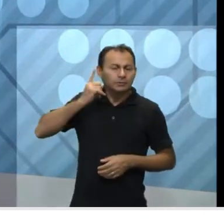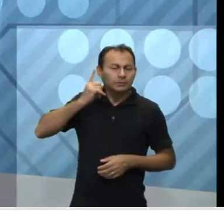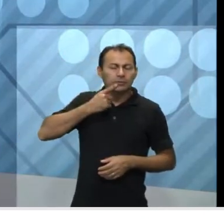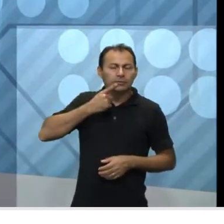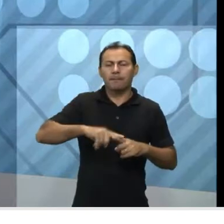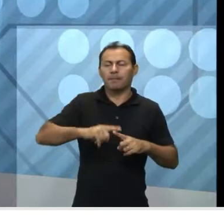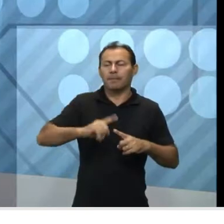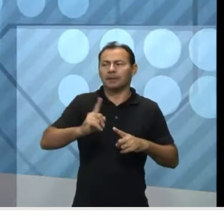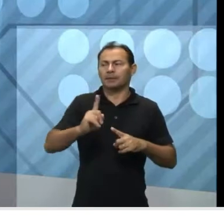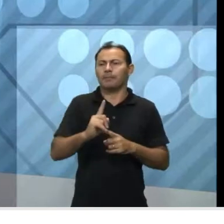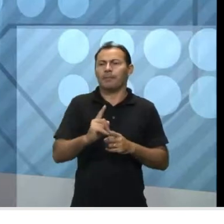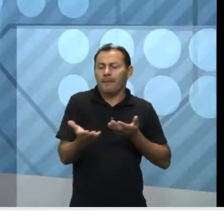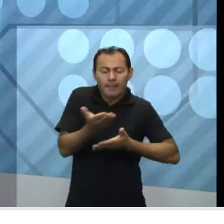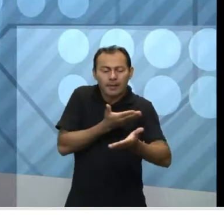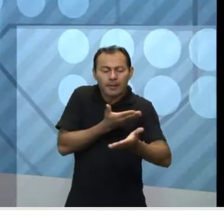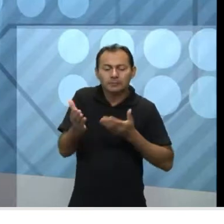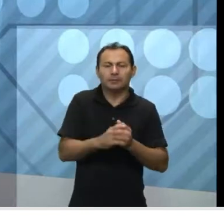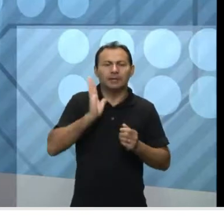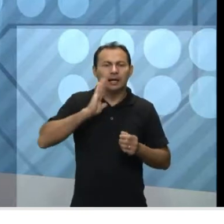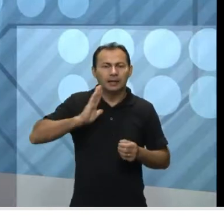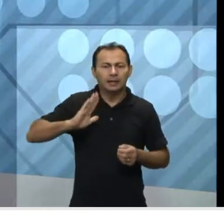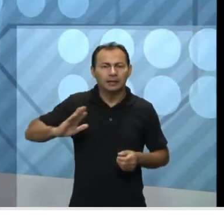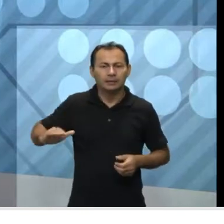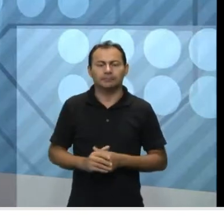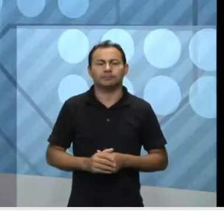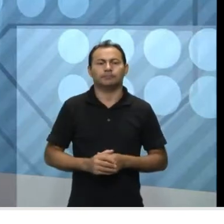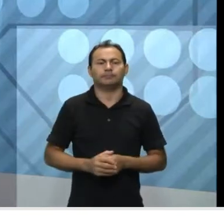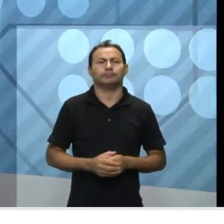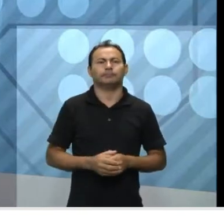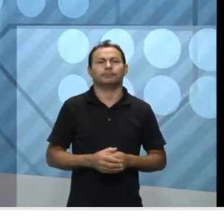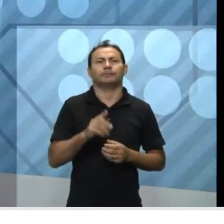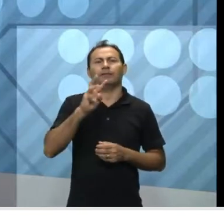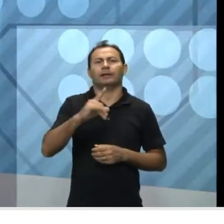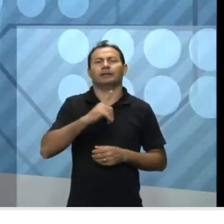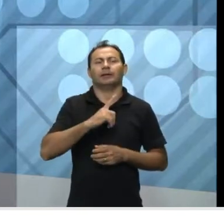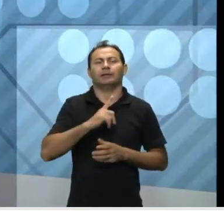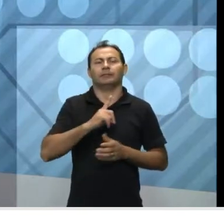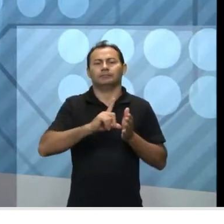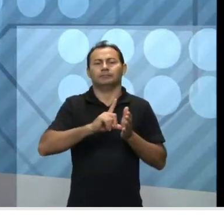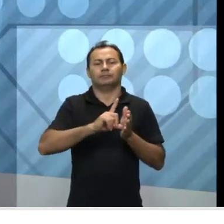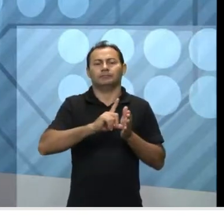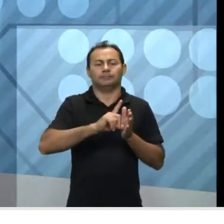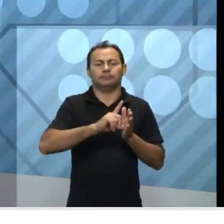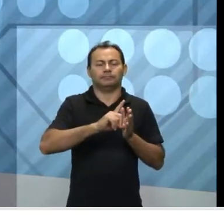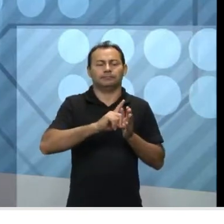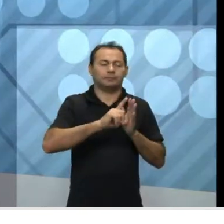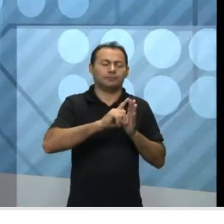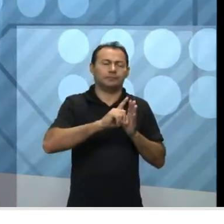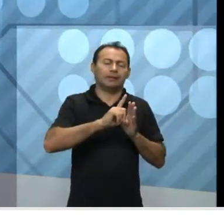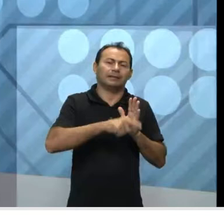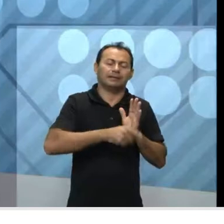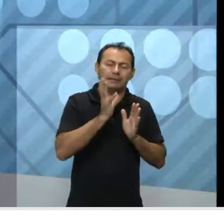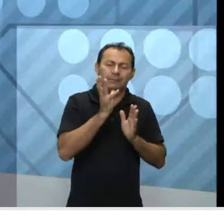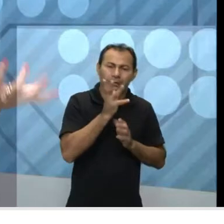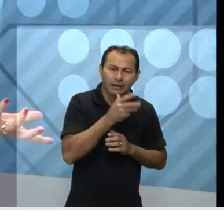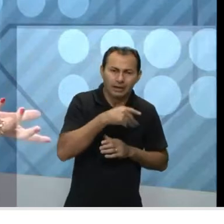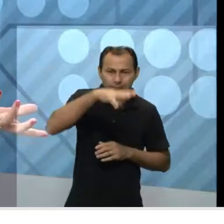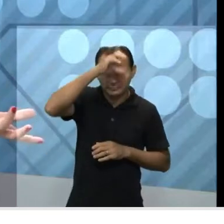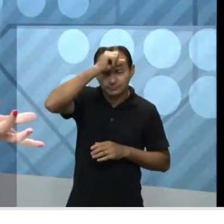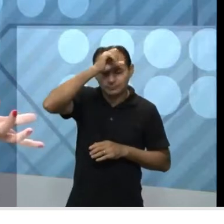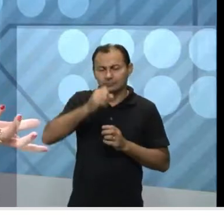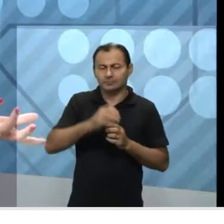interação com essa criança, tá? Ela vai ter um atraso na aquisição de linguagem, semelhante à criança ouvinte, né?